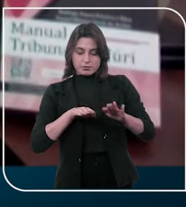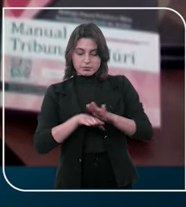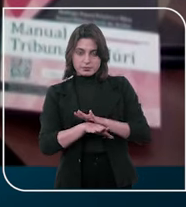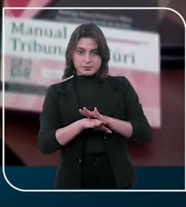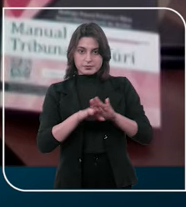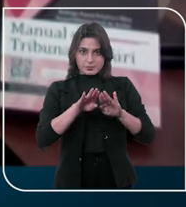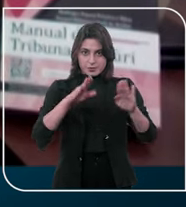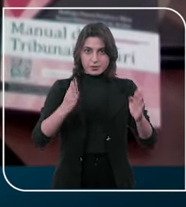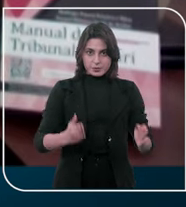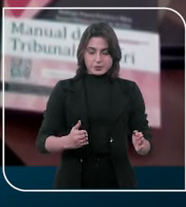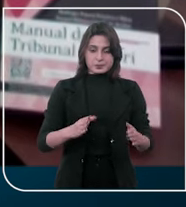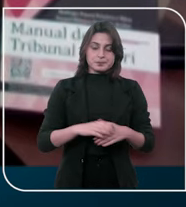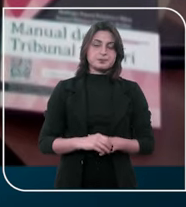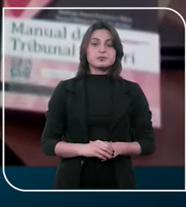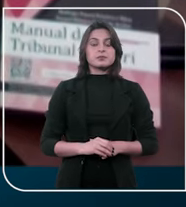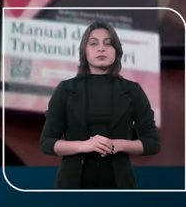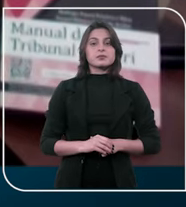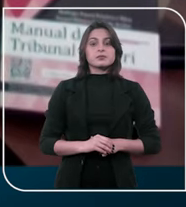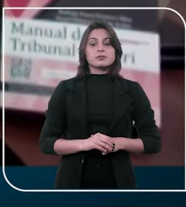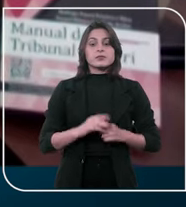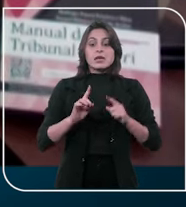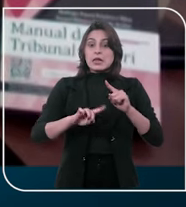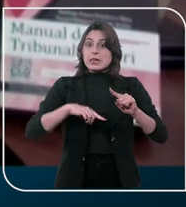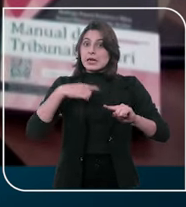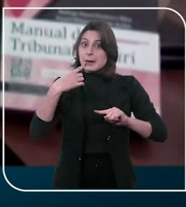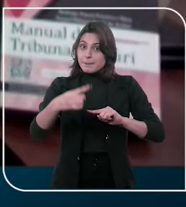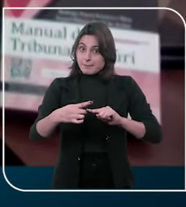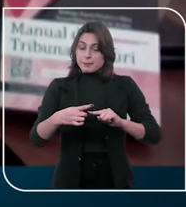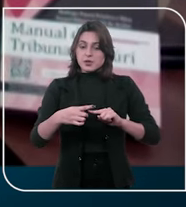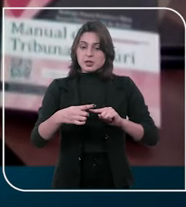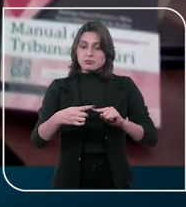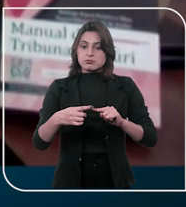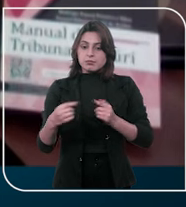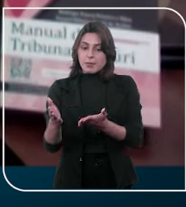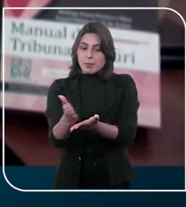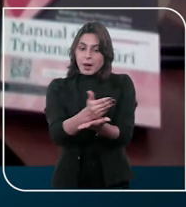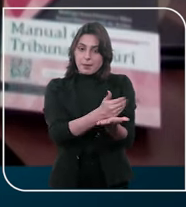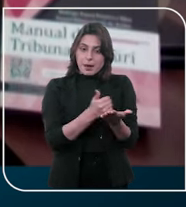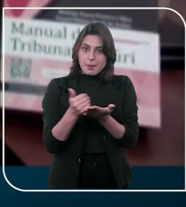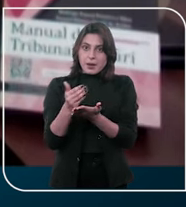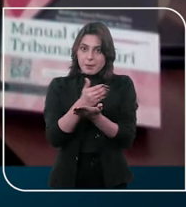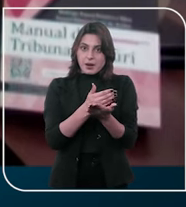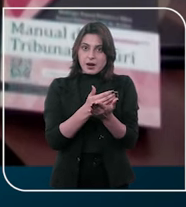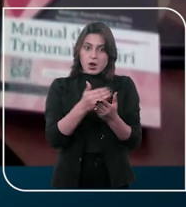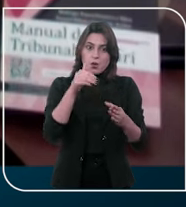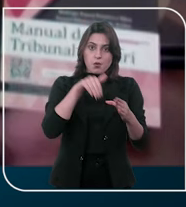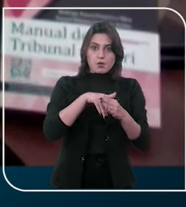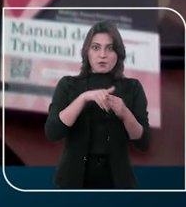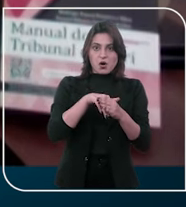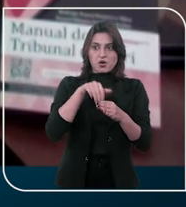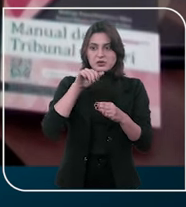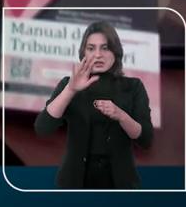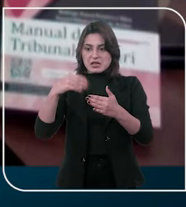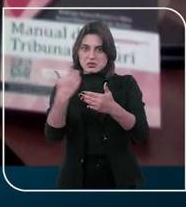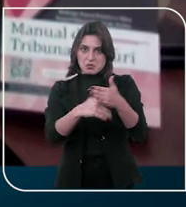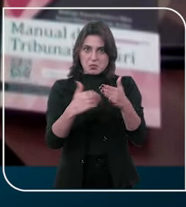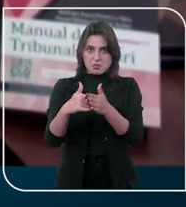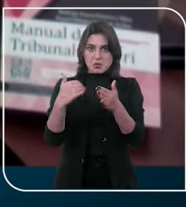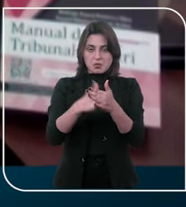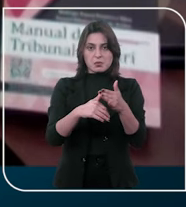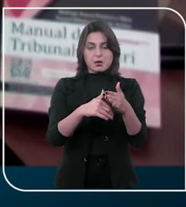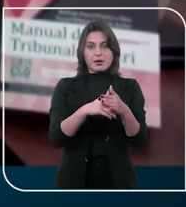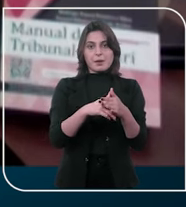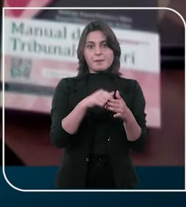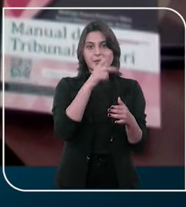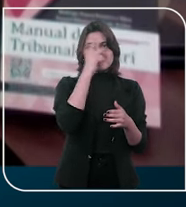Depois, se recolhe também os votos de descarte, o que sobrou na mão, para não saber o que cada um votou, porque é um voto